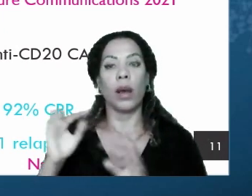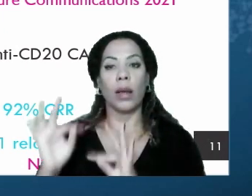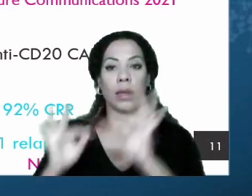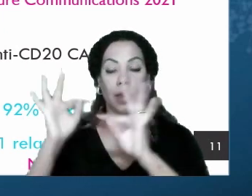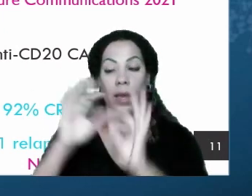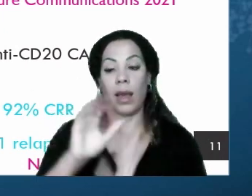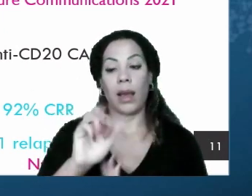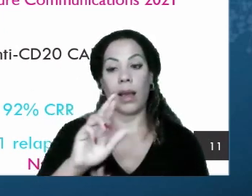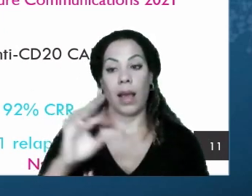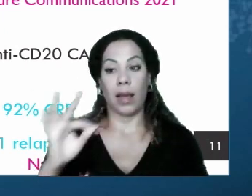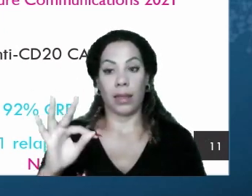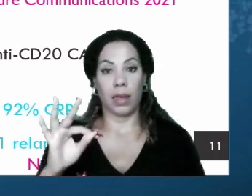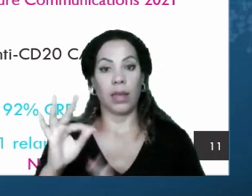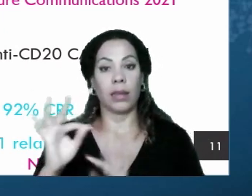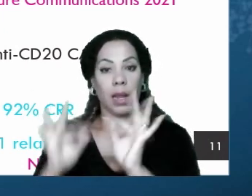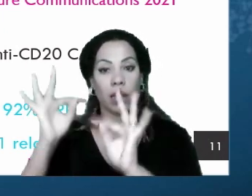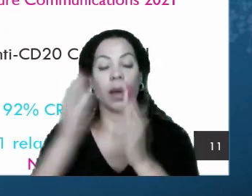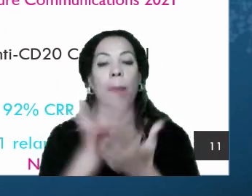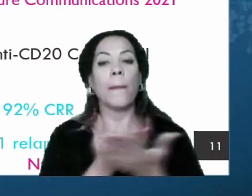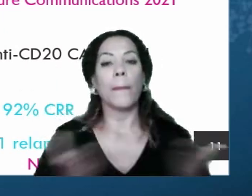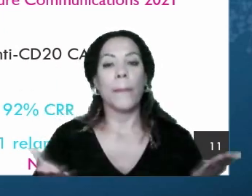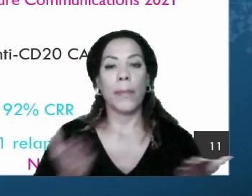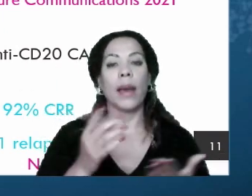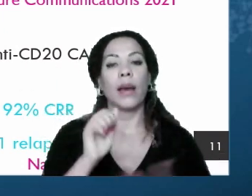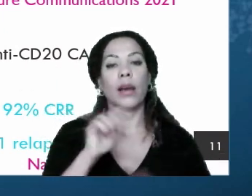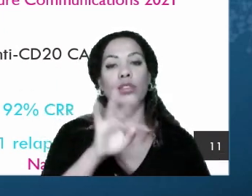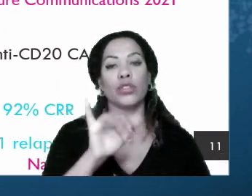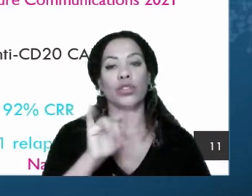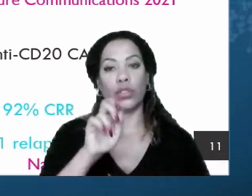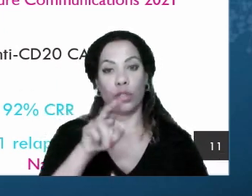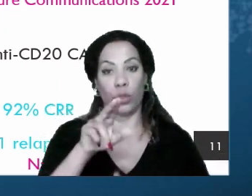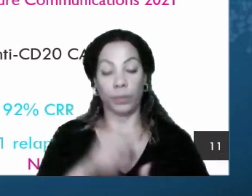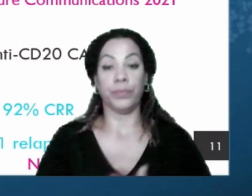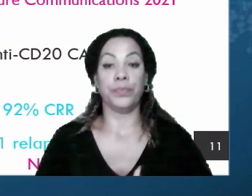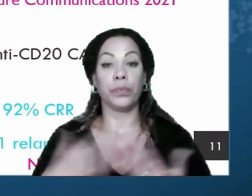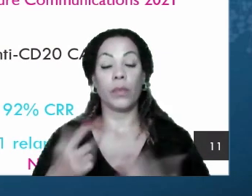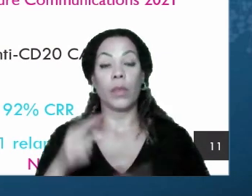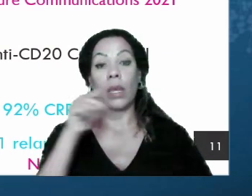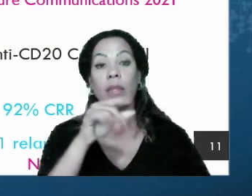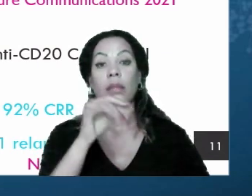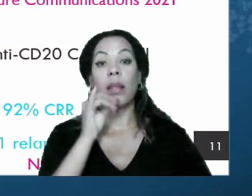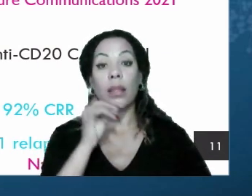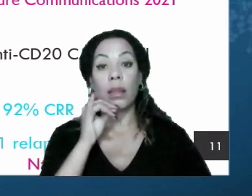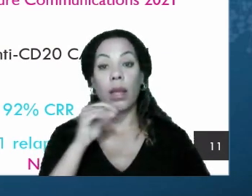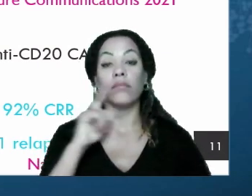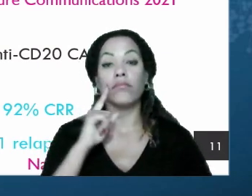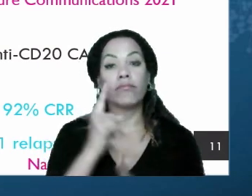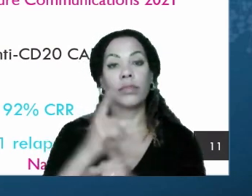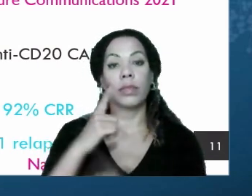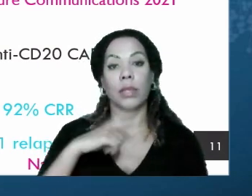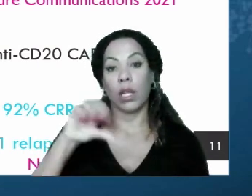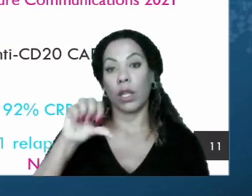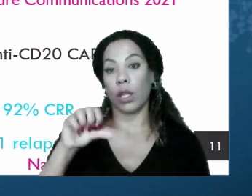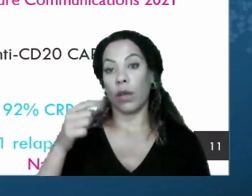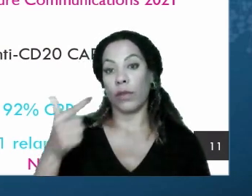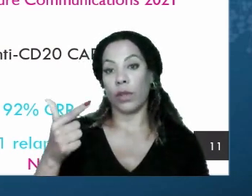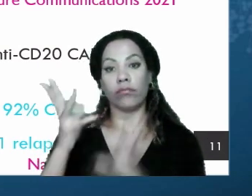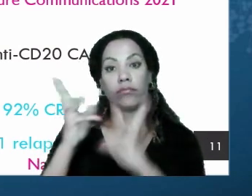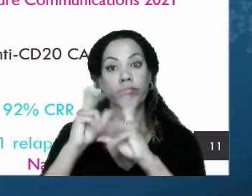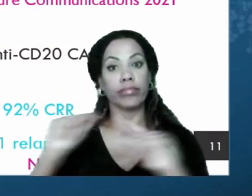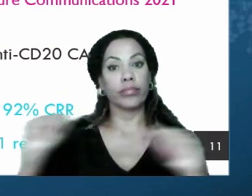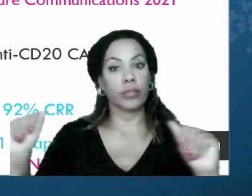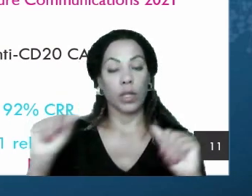CAR-T, célula CAR-T. Ou seja, nesse teste tivemos 92% de remissão completa. Apenas